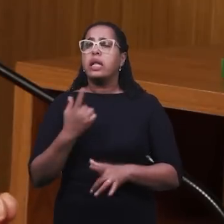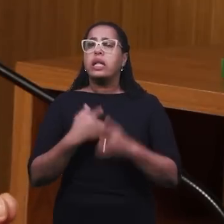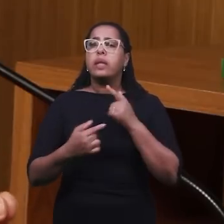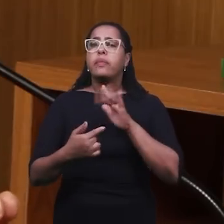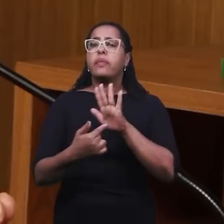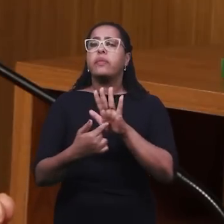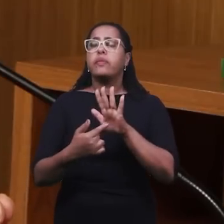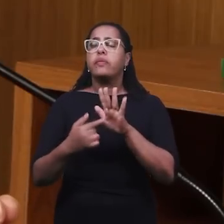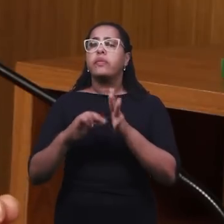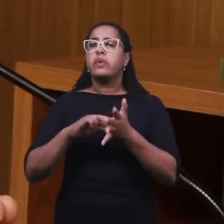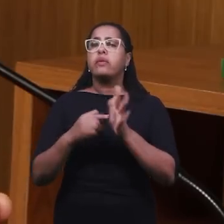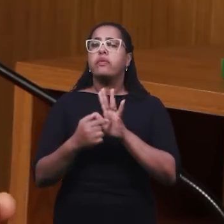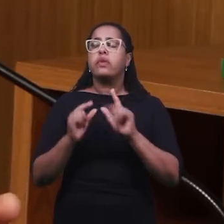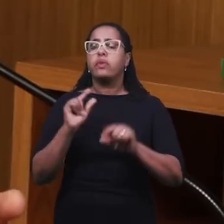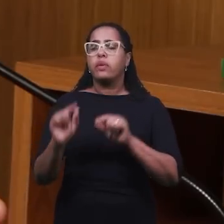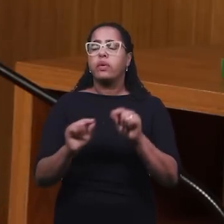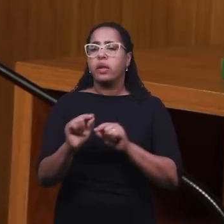Ponto.